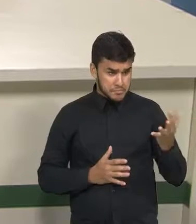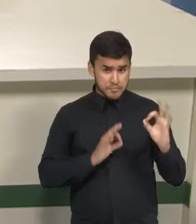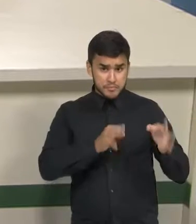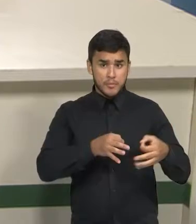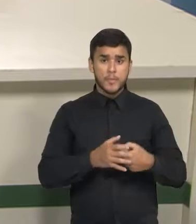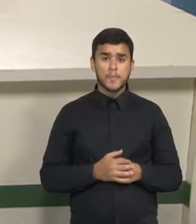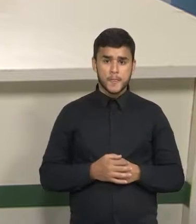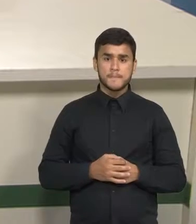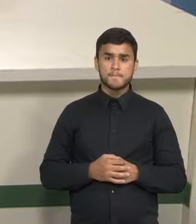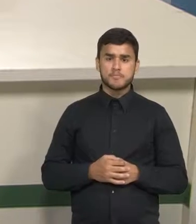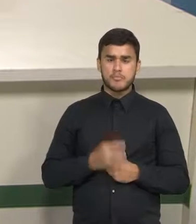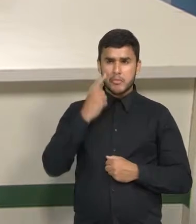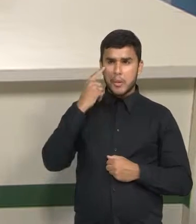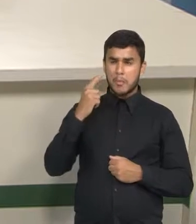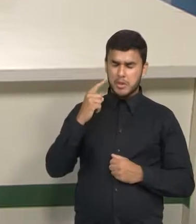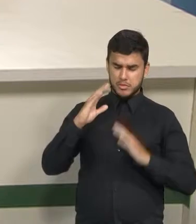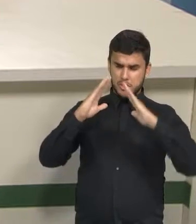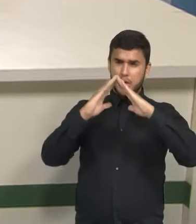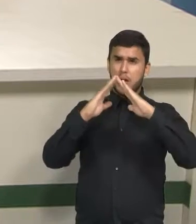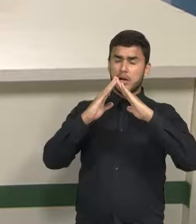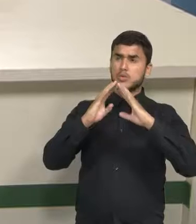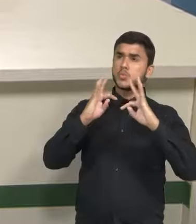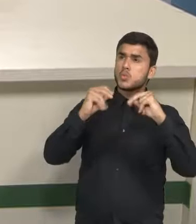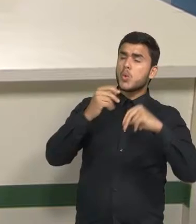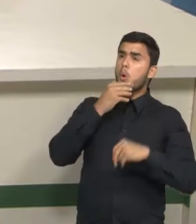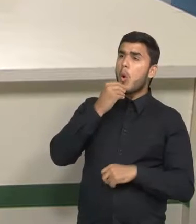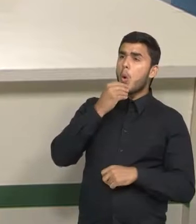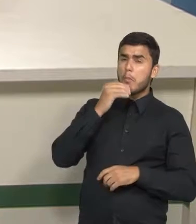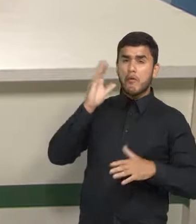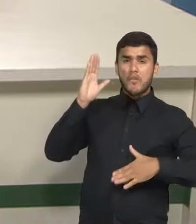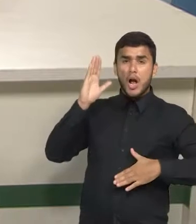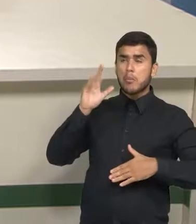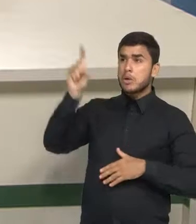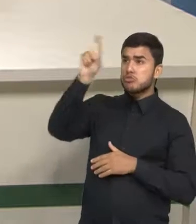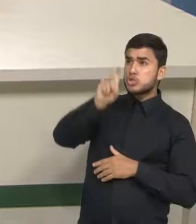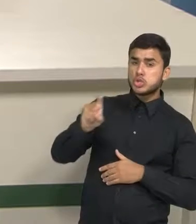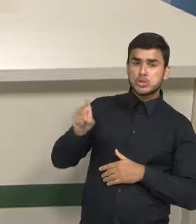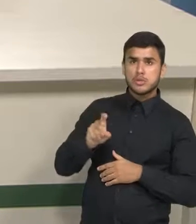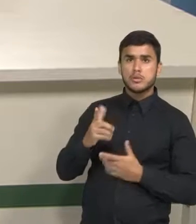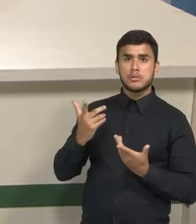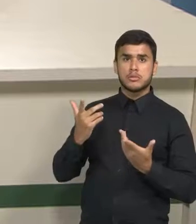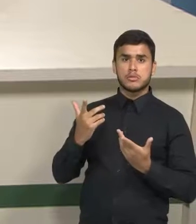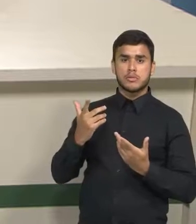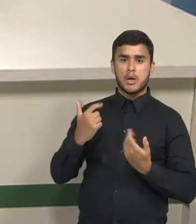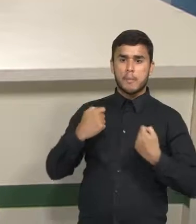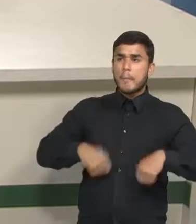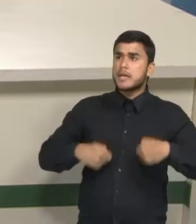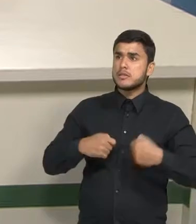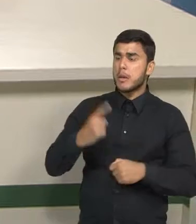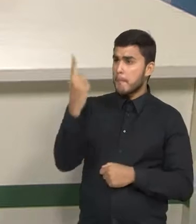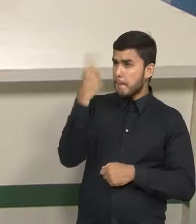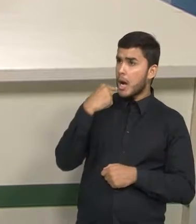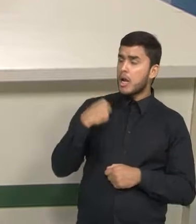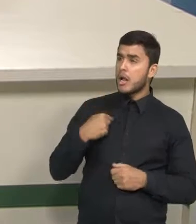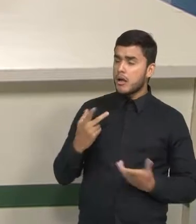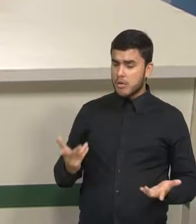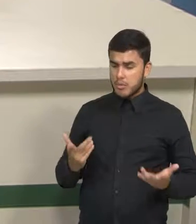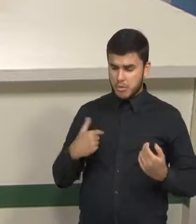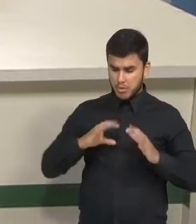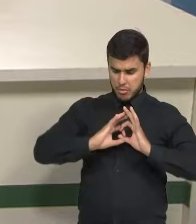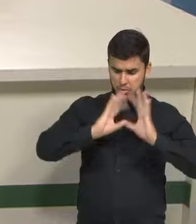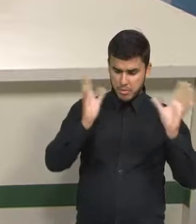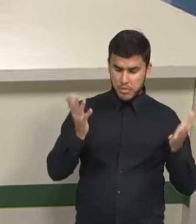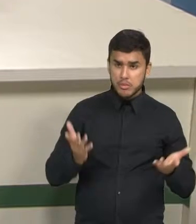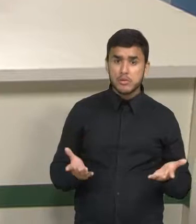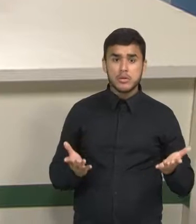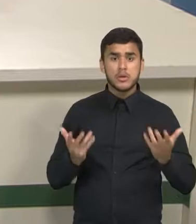um X vermelho e você ter 3 dias para sair de casa. Você viu isso é um absurdo. O que aconteceu aqui no Ceará, o que vem acontecendo no Ceará. Isso é absurdo.